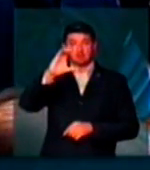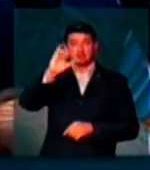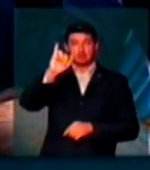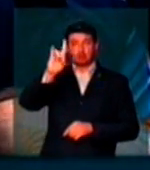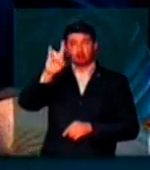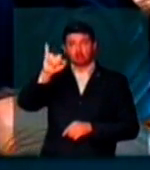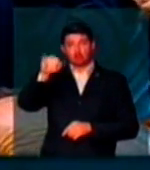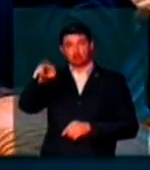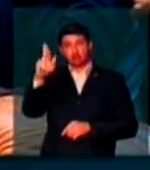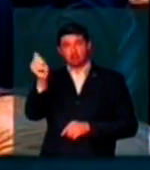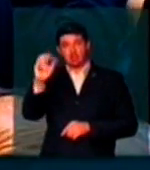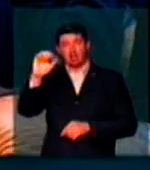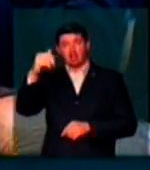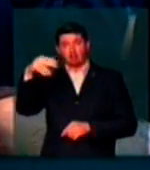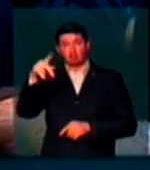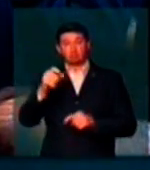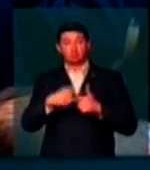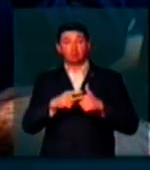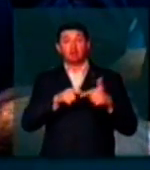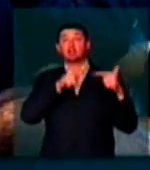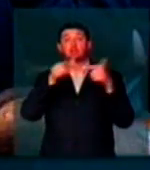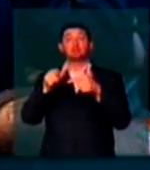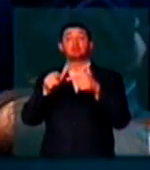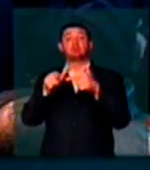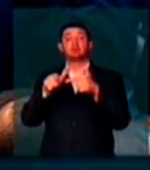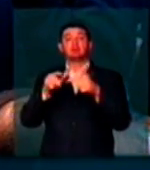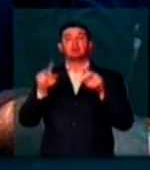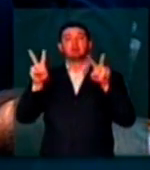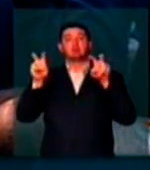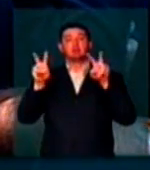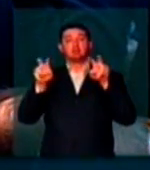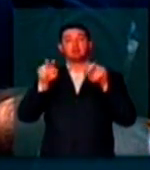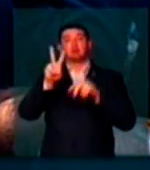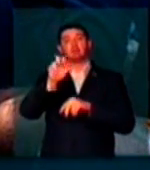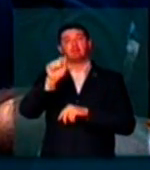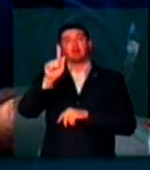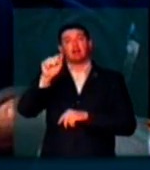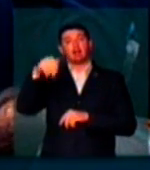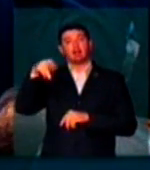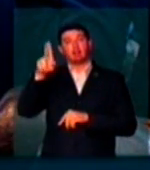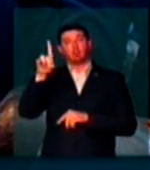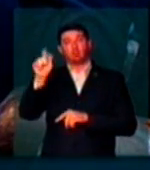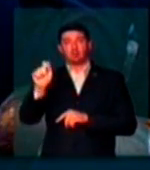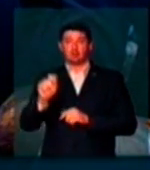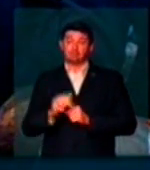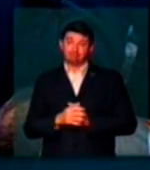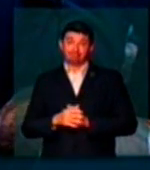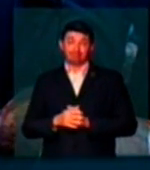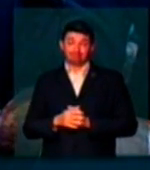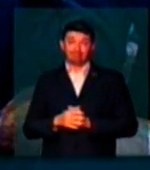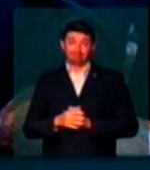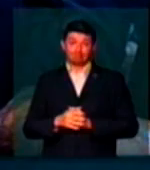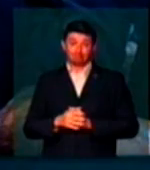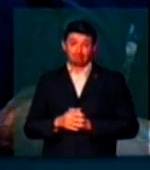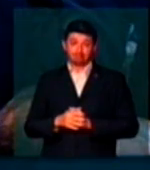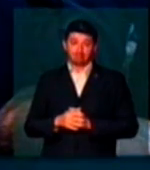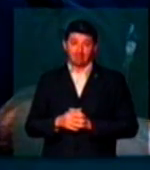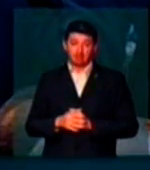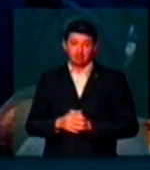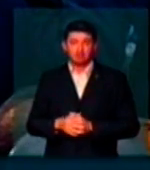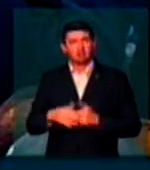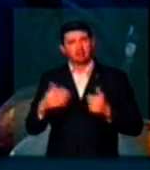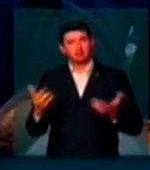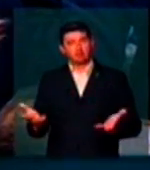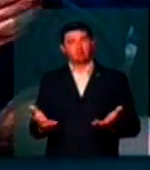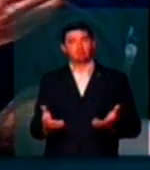Campos, por tê-la chamado de, aspas, vagabunda. Vagabunda. Então, senhor